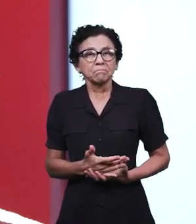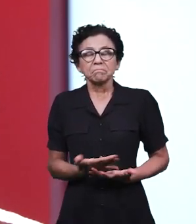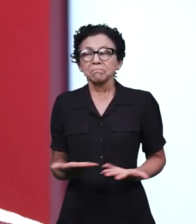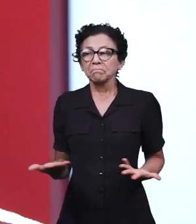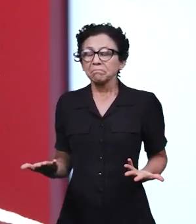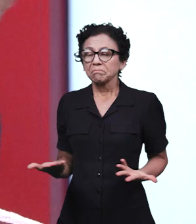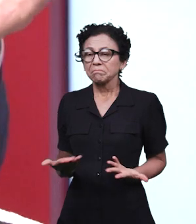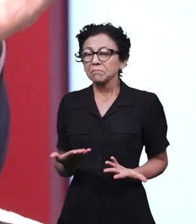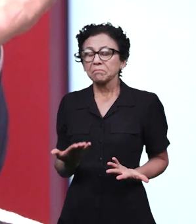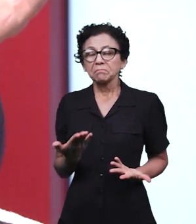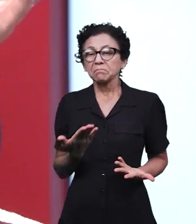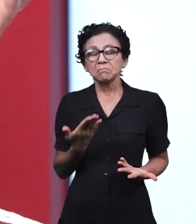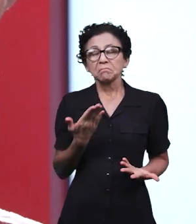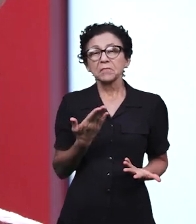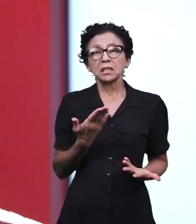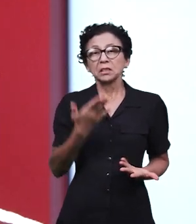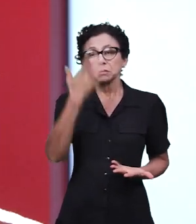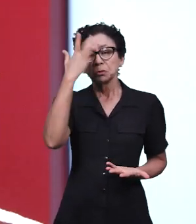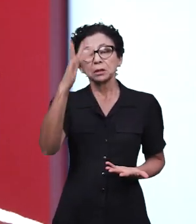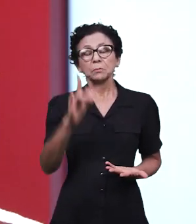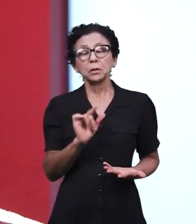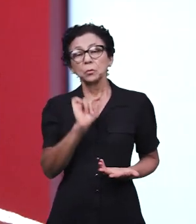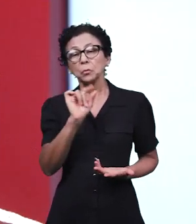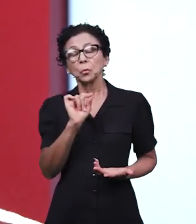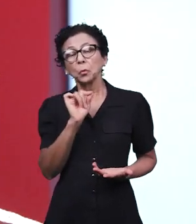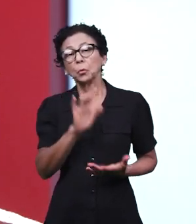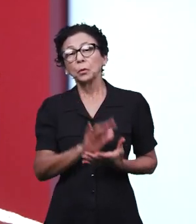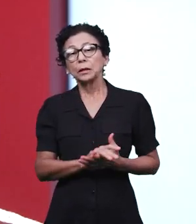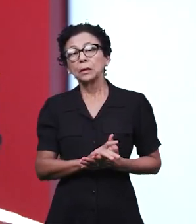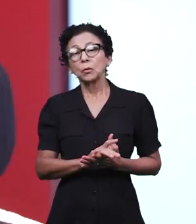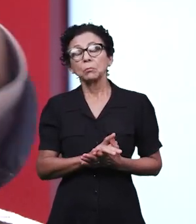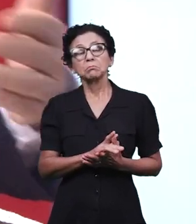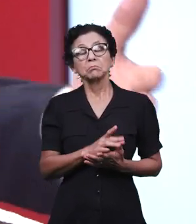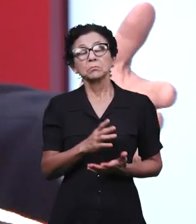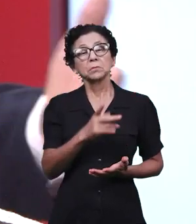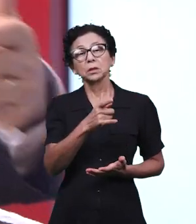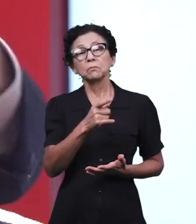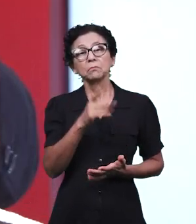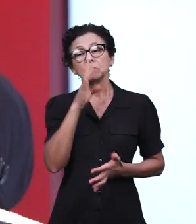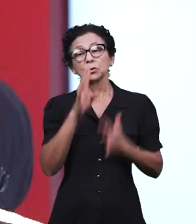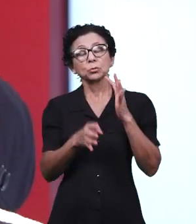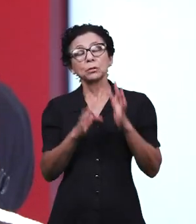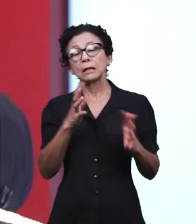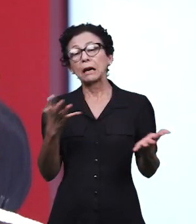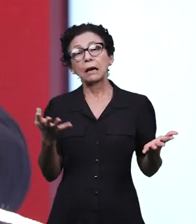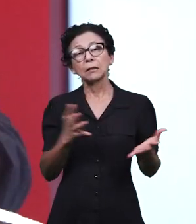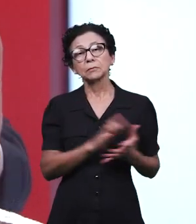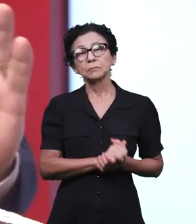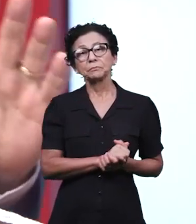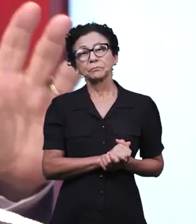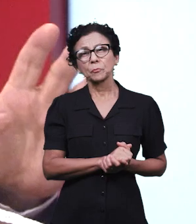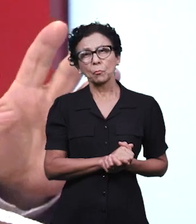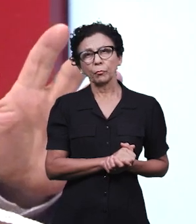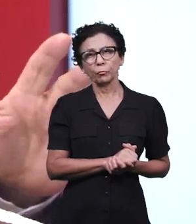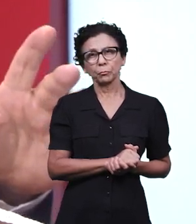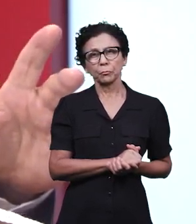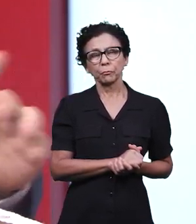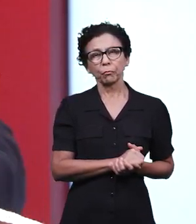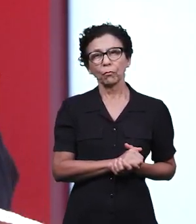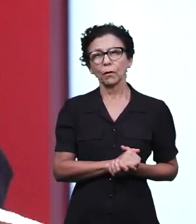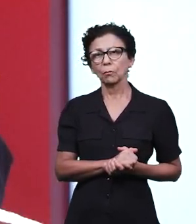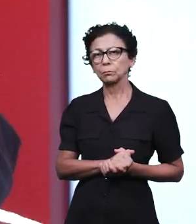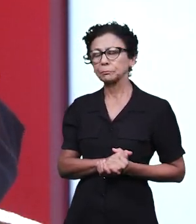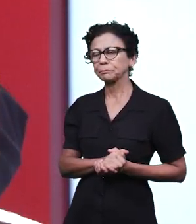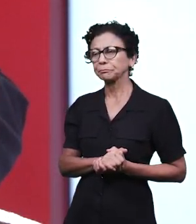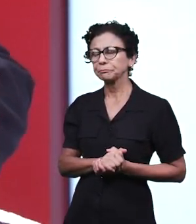Num determinado momento, passou o rei Agripa. Todos esses comentários aqui, quem era rei Agripa e tal, não sei se será feito o